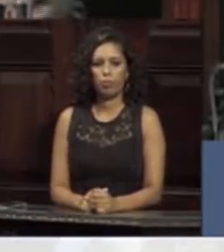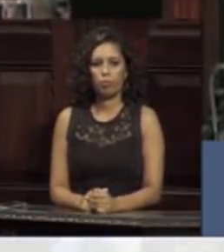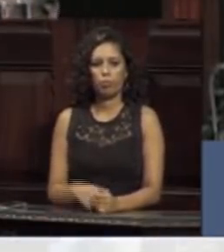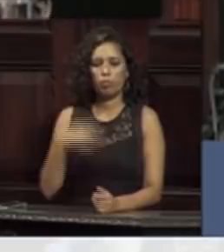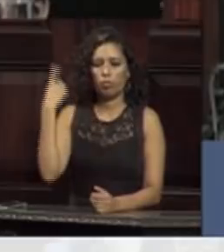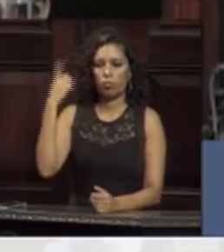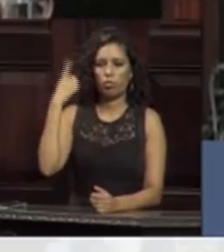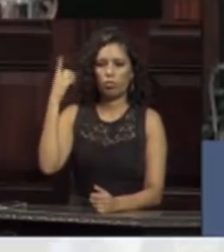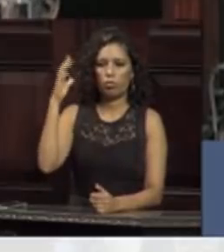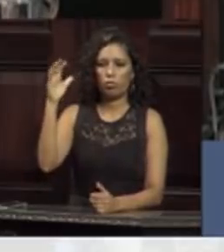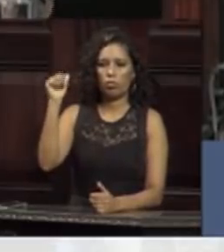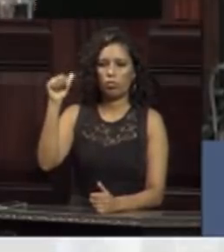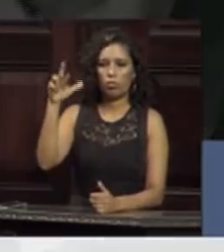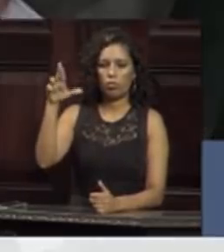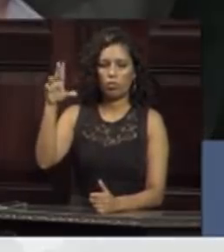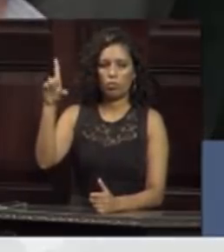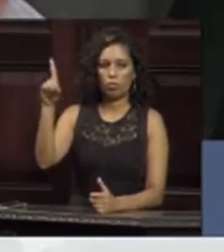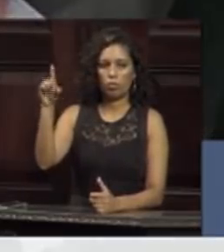Deputado Carlos Mink.